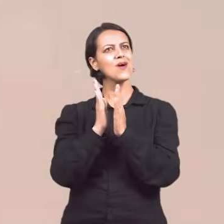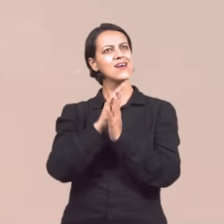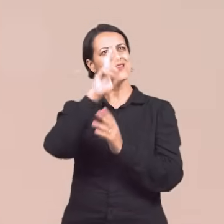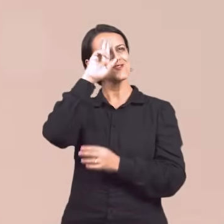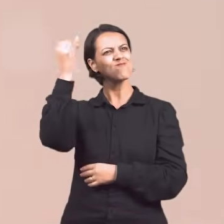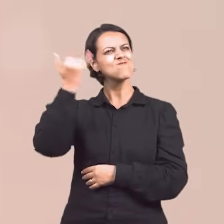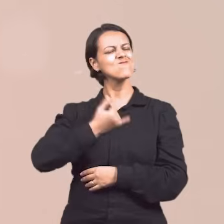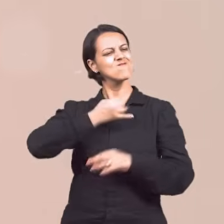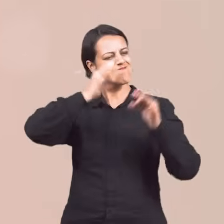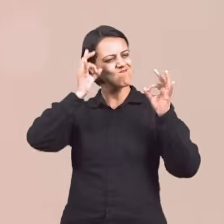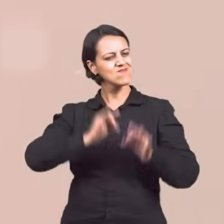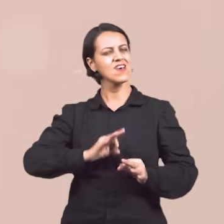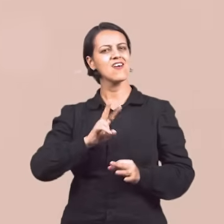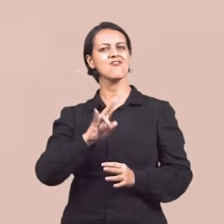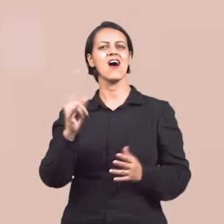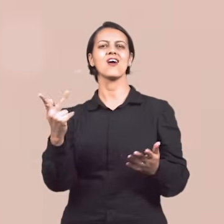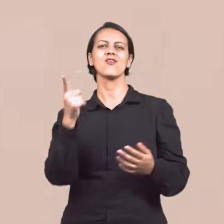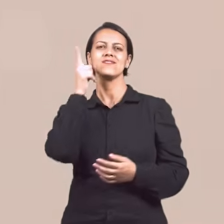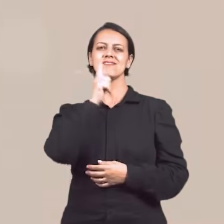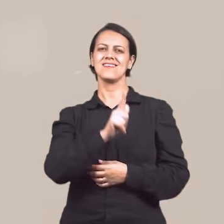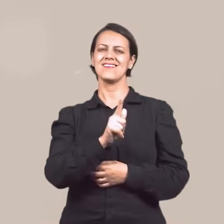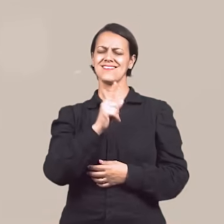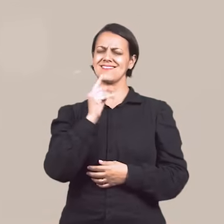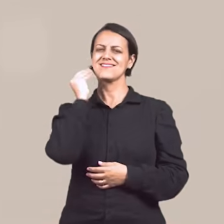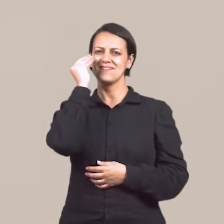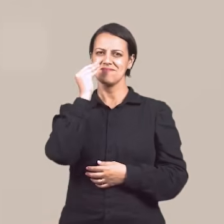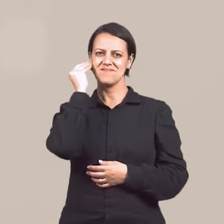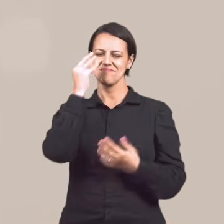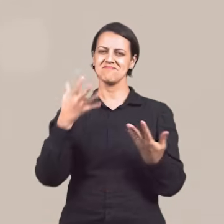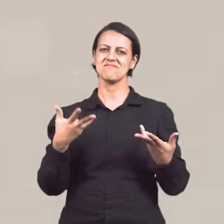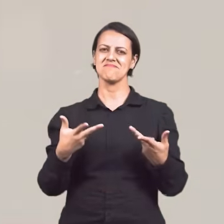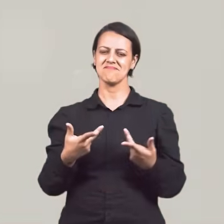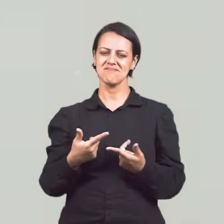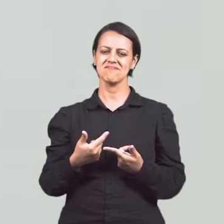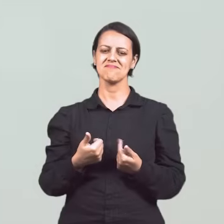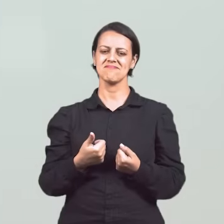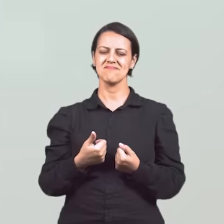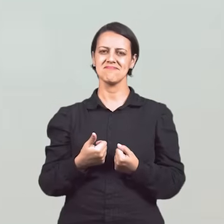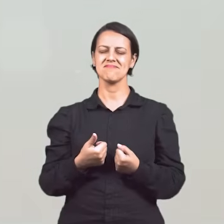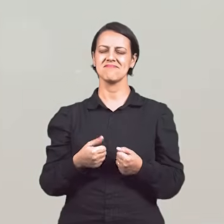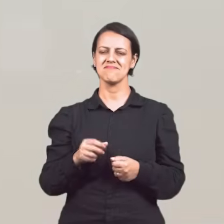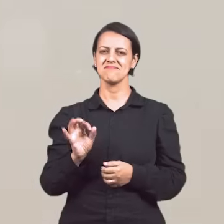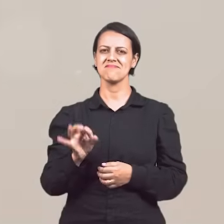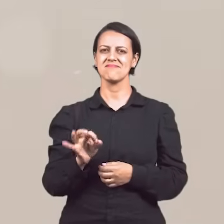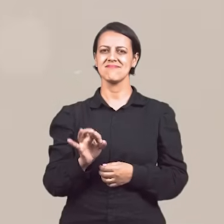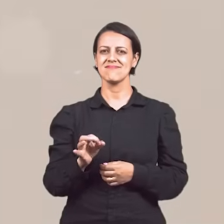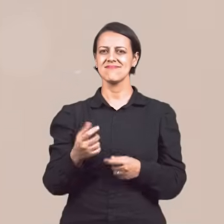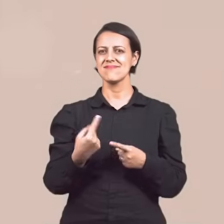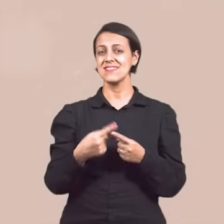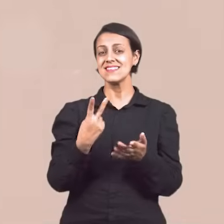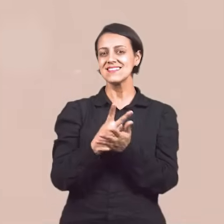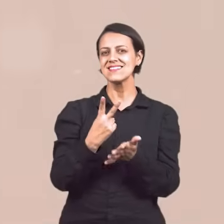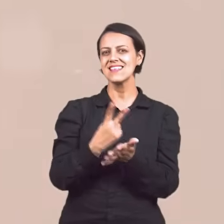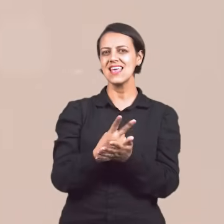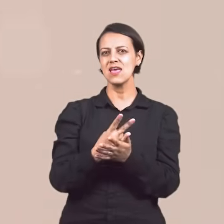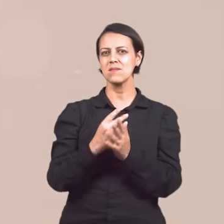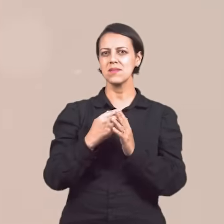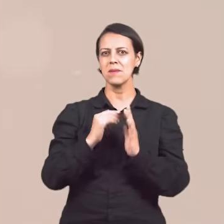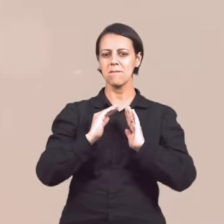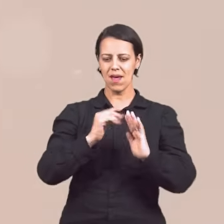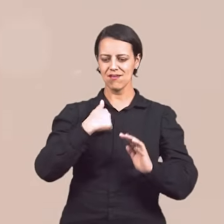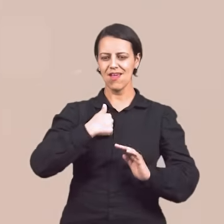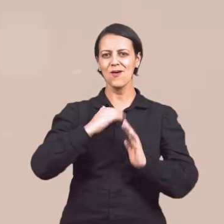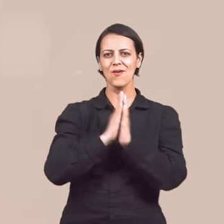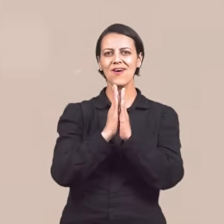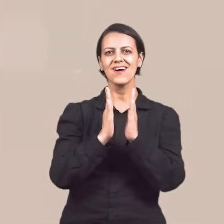uma experiência que eu tive, porque eu senti aquilo assim, quando eu orei, eu senti que a vaga já era dela.